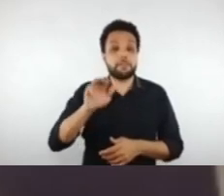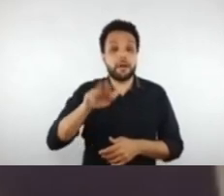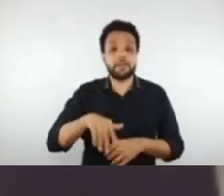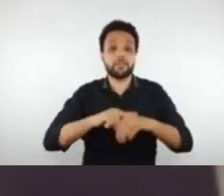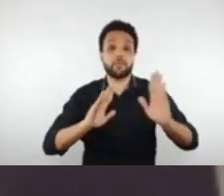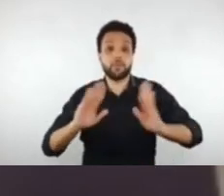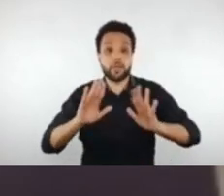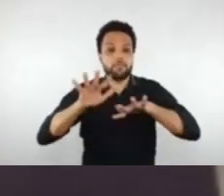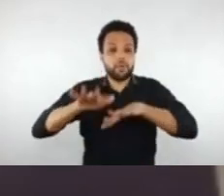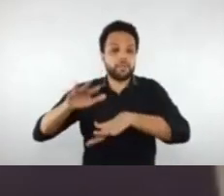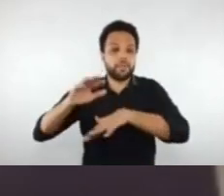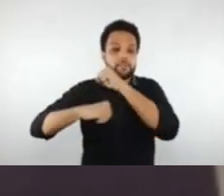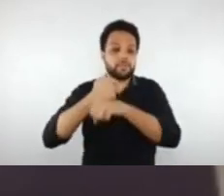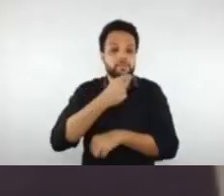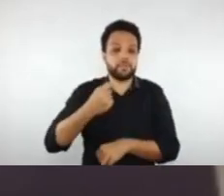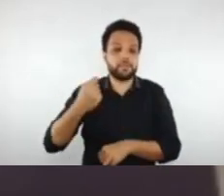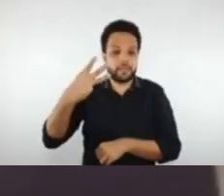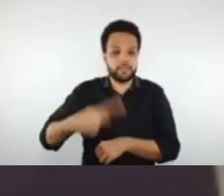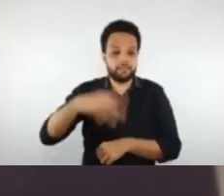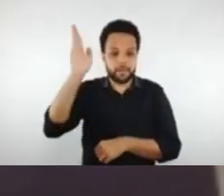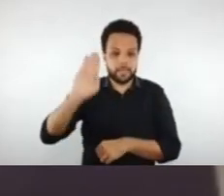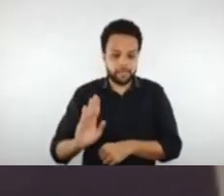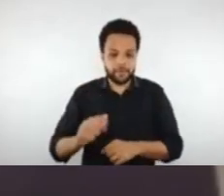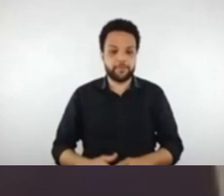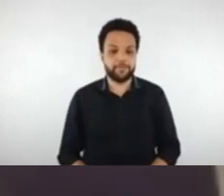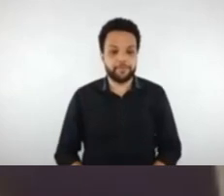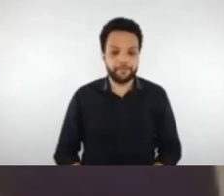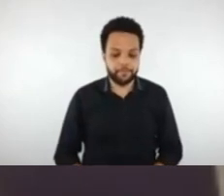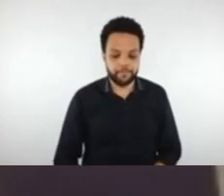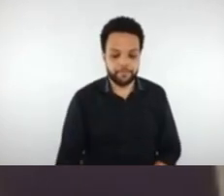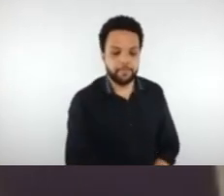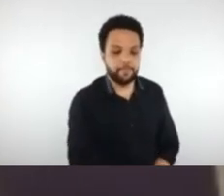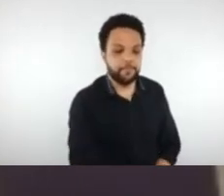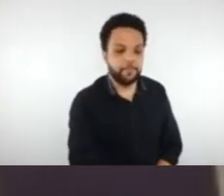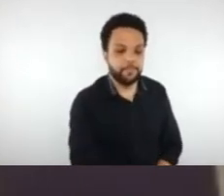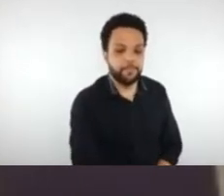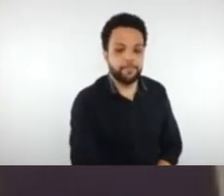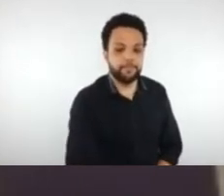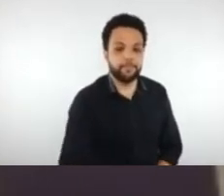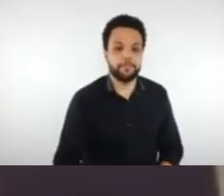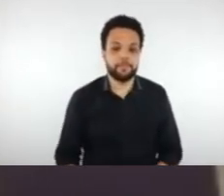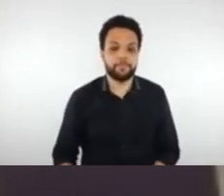protestos de 2013 no Brasil. E, o livro se enfoca